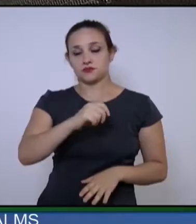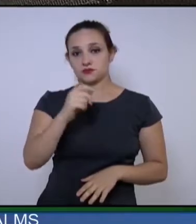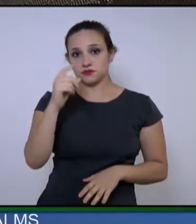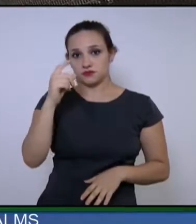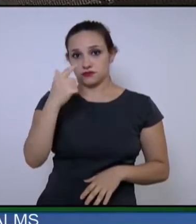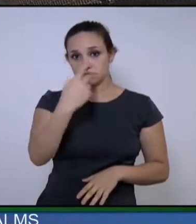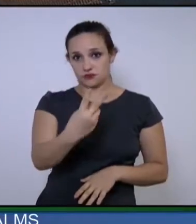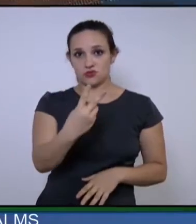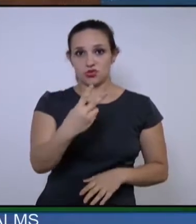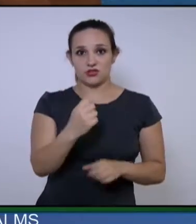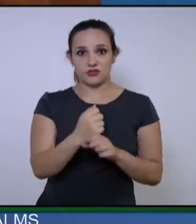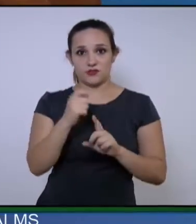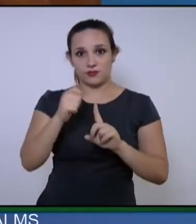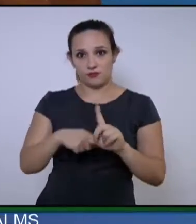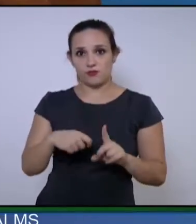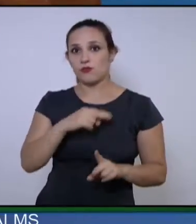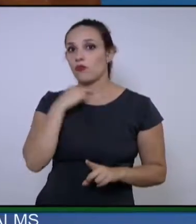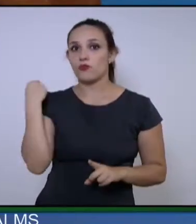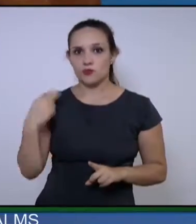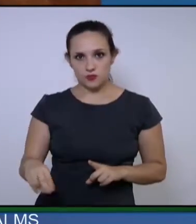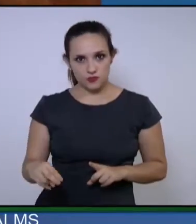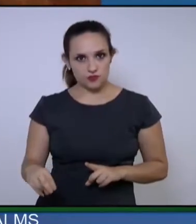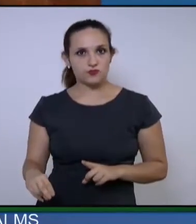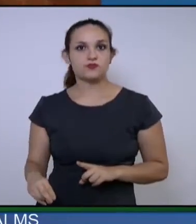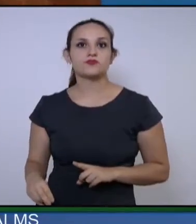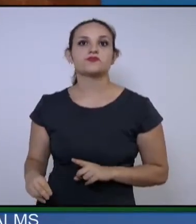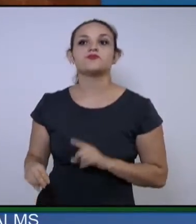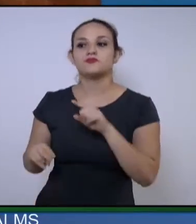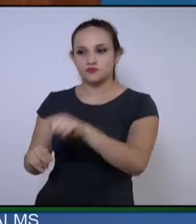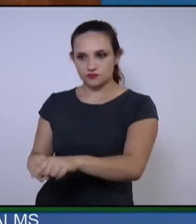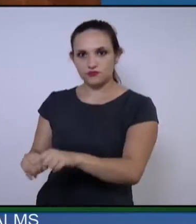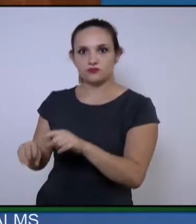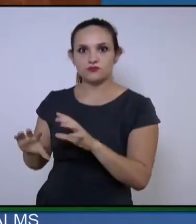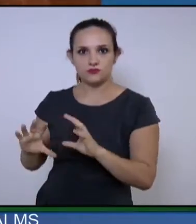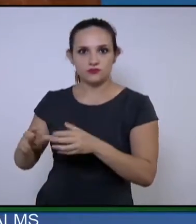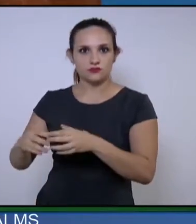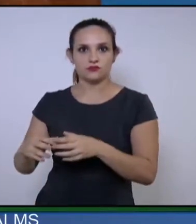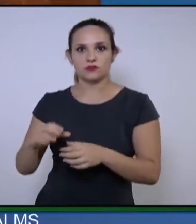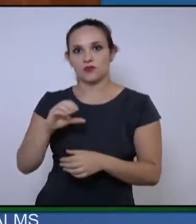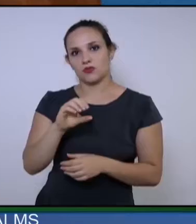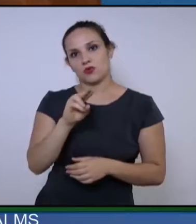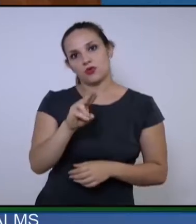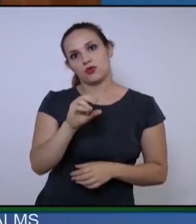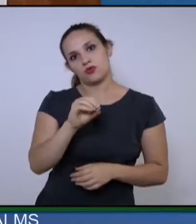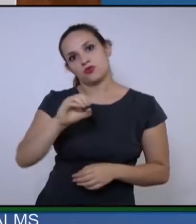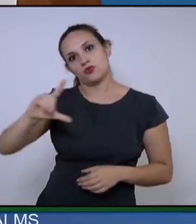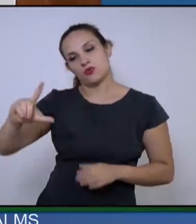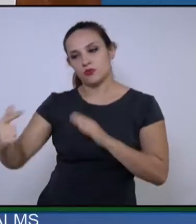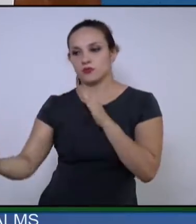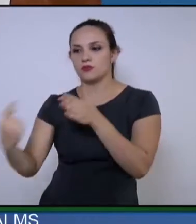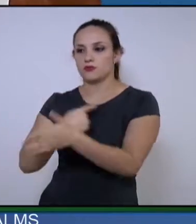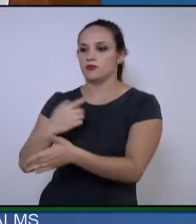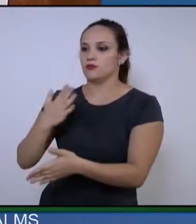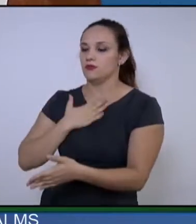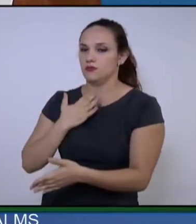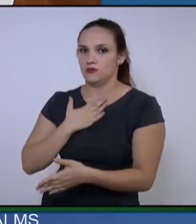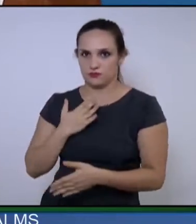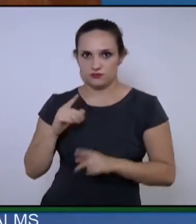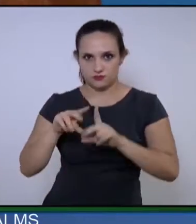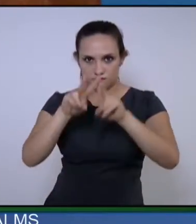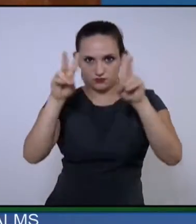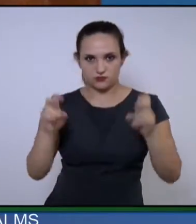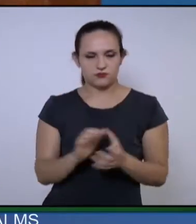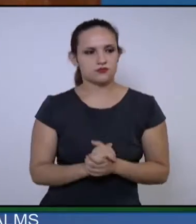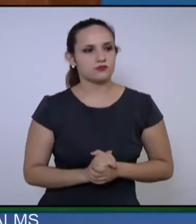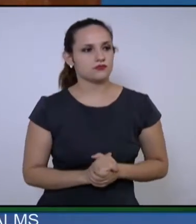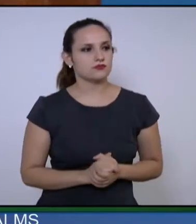2/11/2017, eu dei uma entrevista para a Rede UOL, onde o tema inicial dizia: